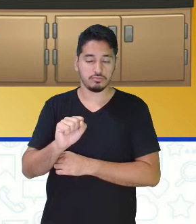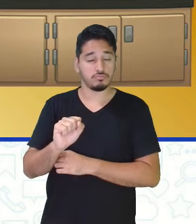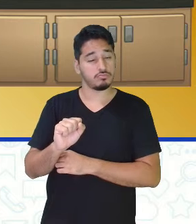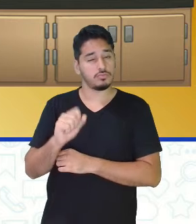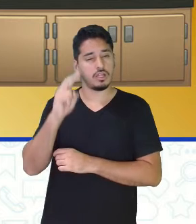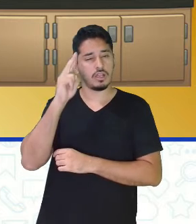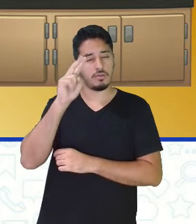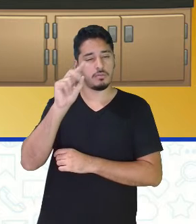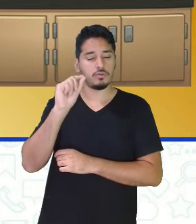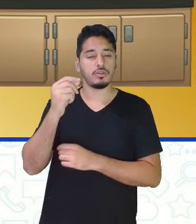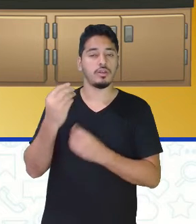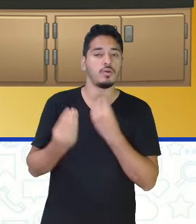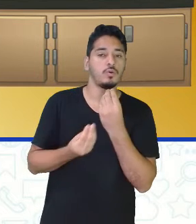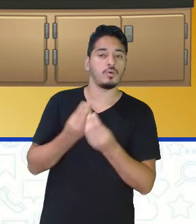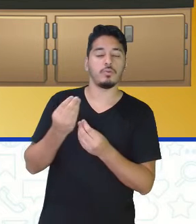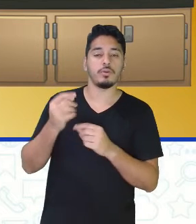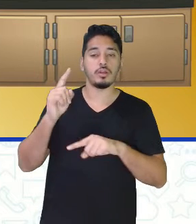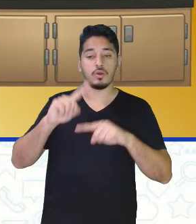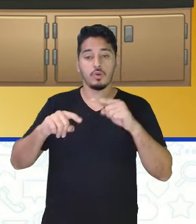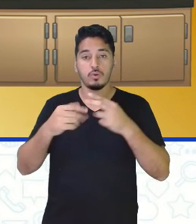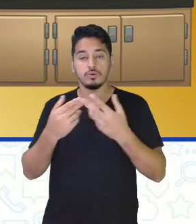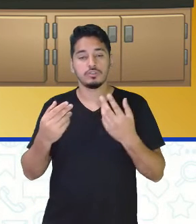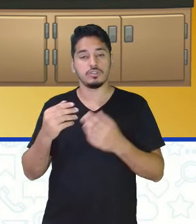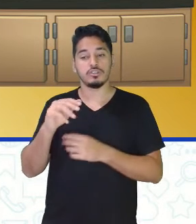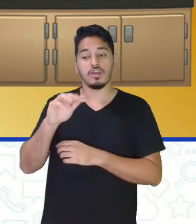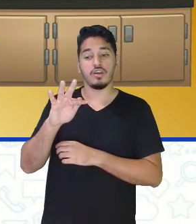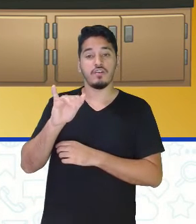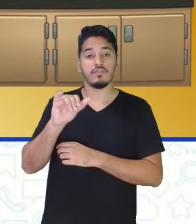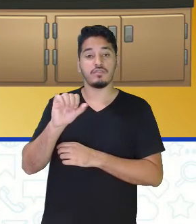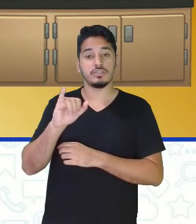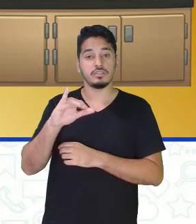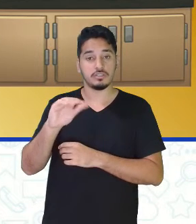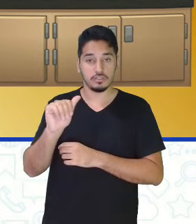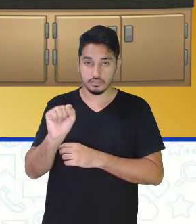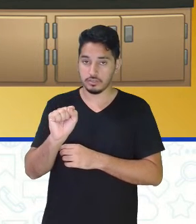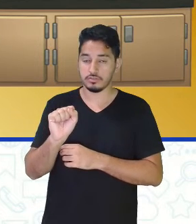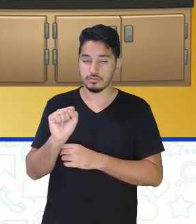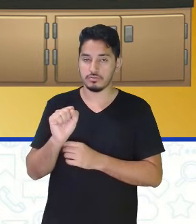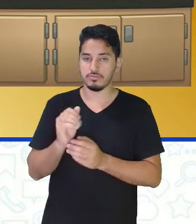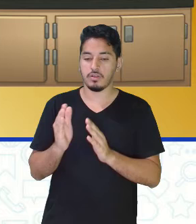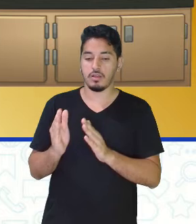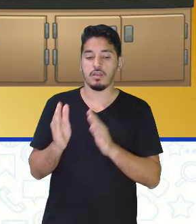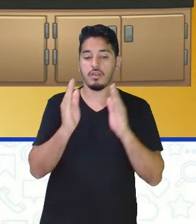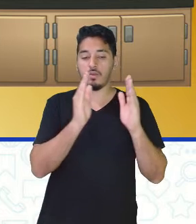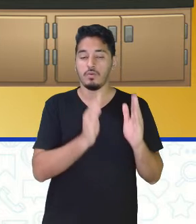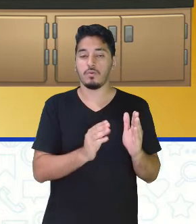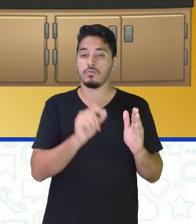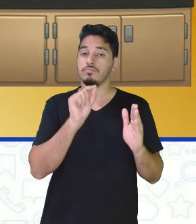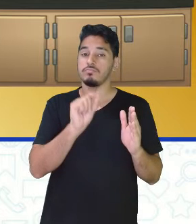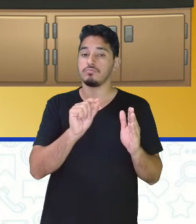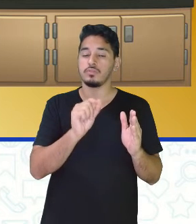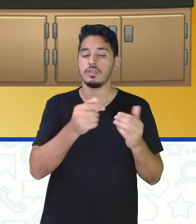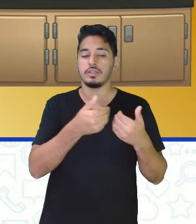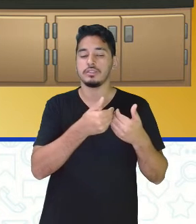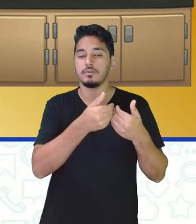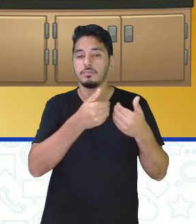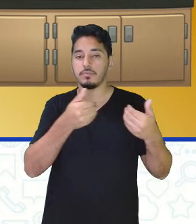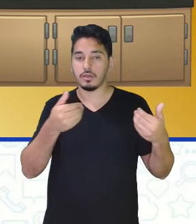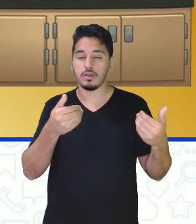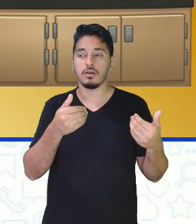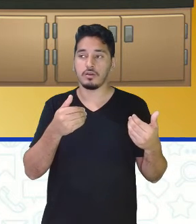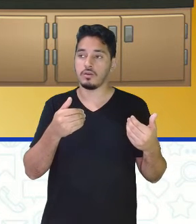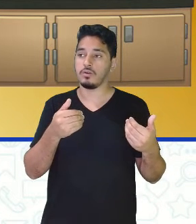são através de ações físicas, né? Enquanto que as de separação